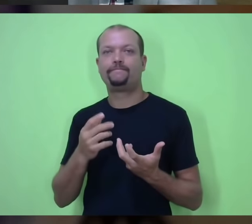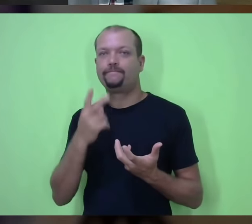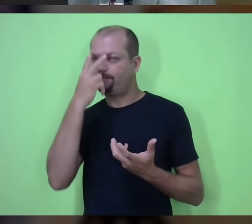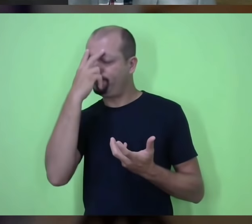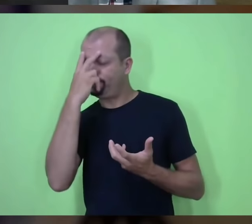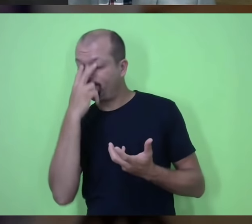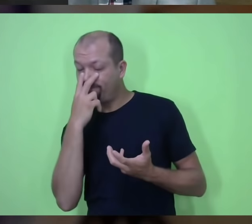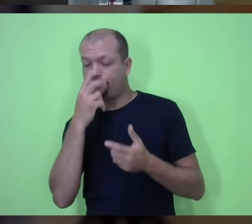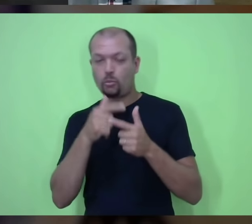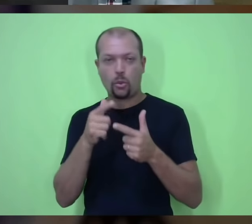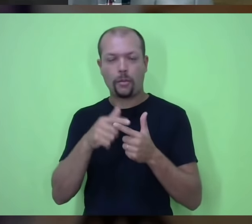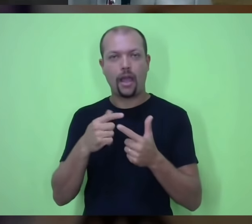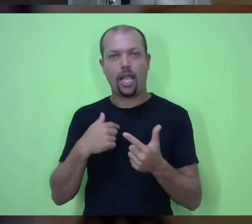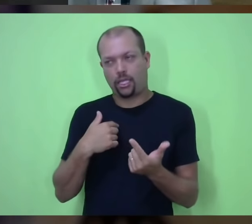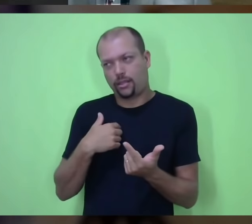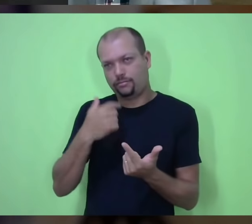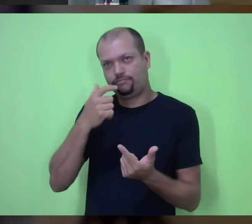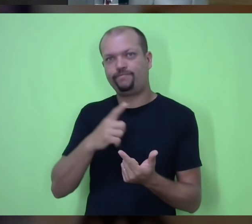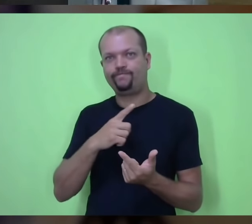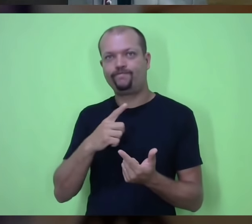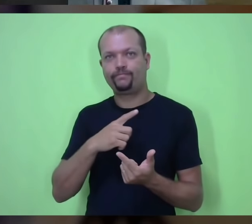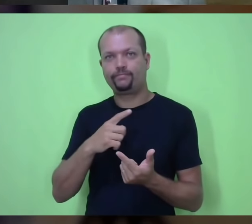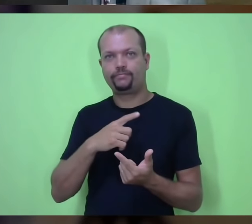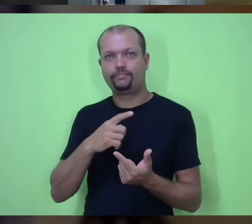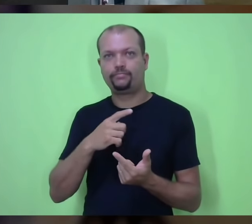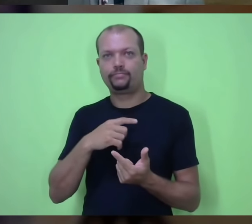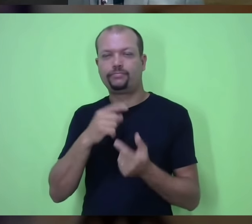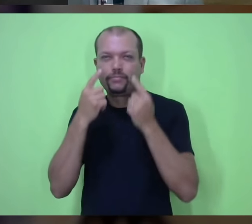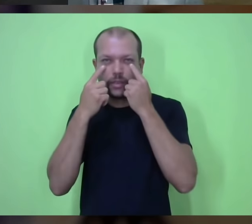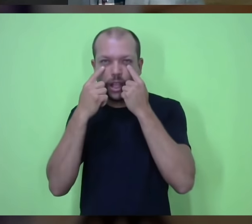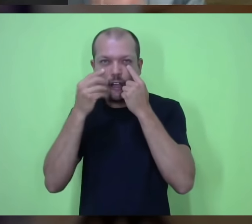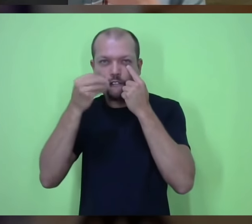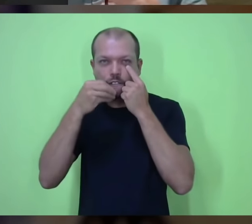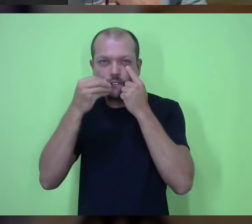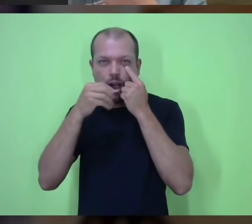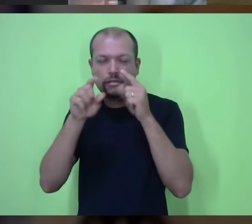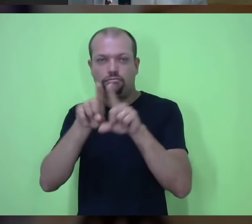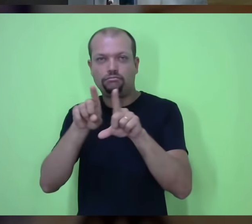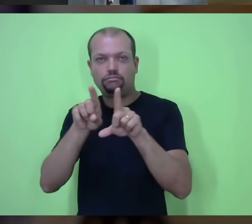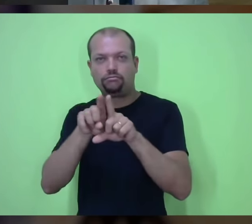baixa acuidade visual, né? Eu tenho uma miopia bem